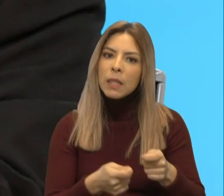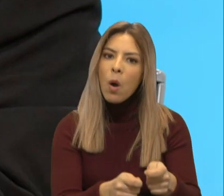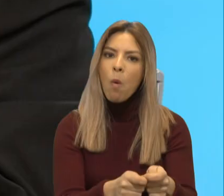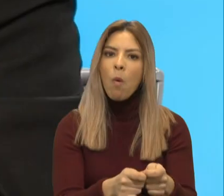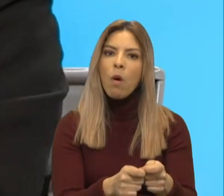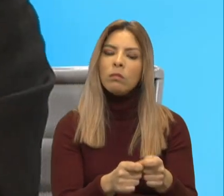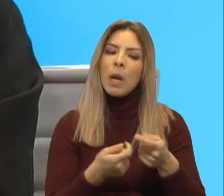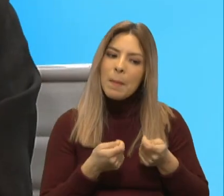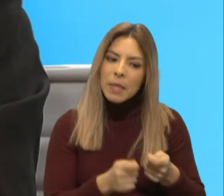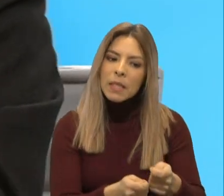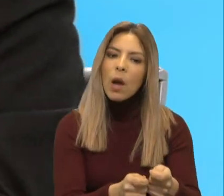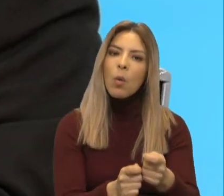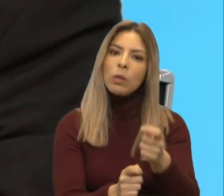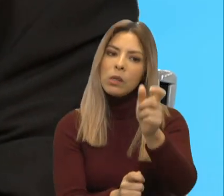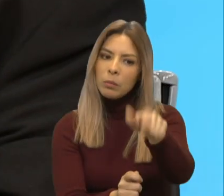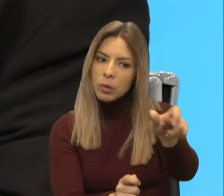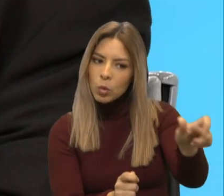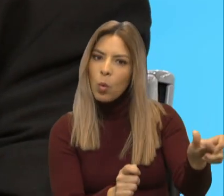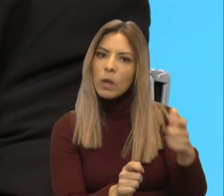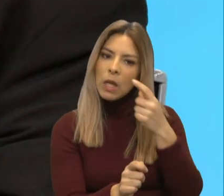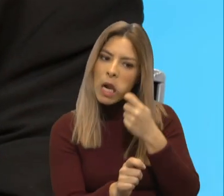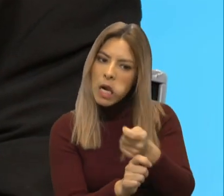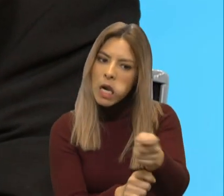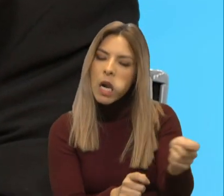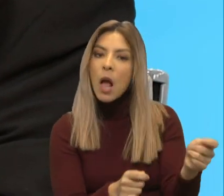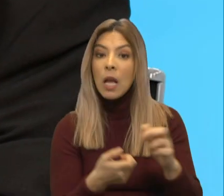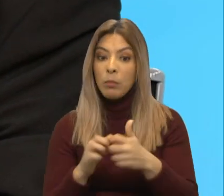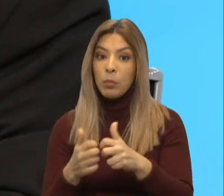Todos os atores desta crise política para